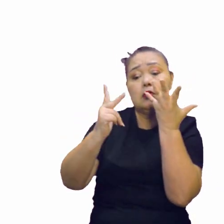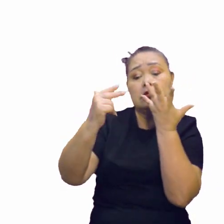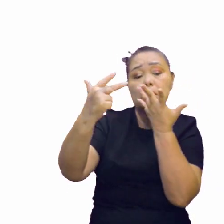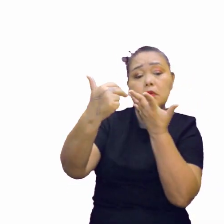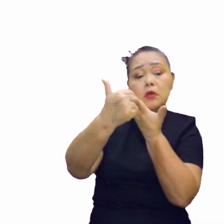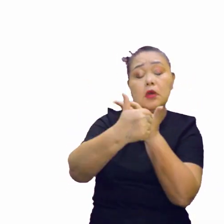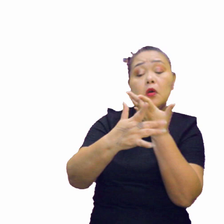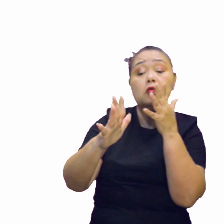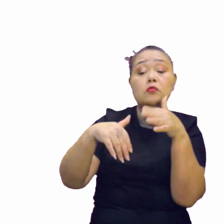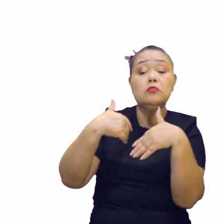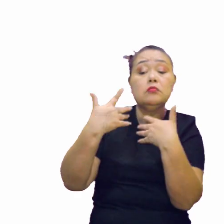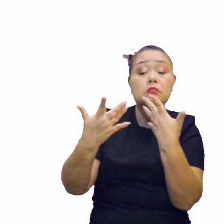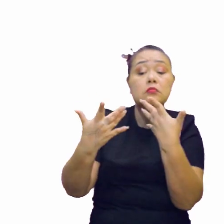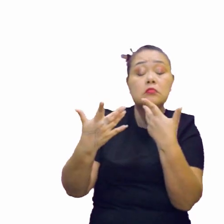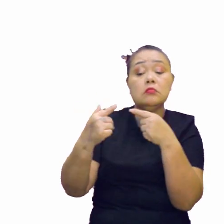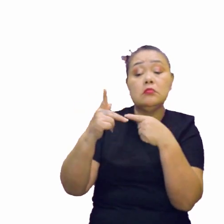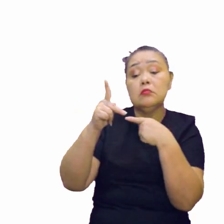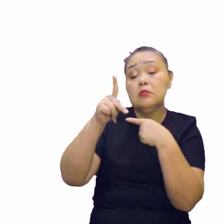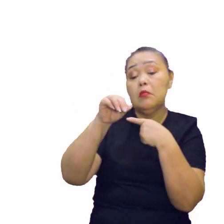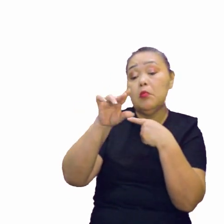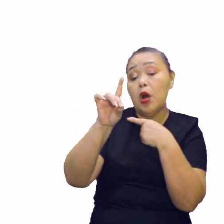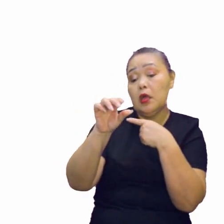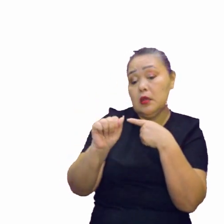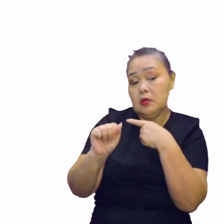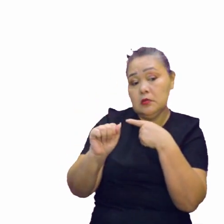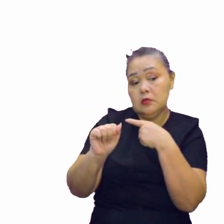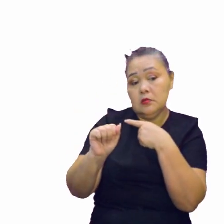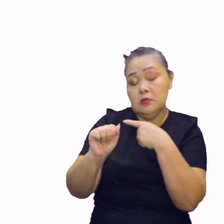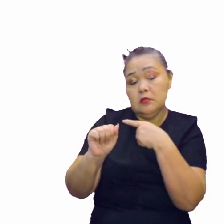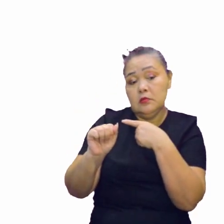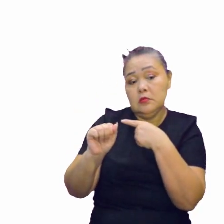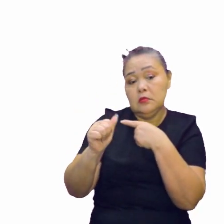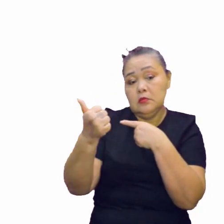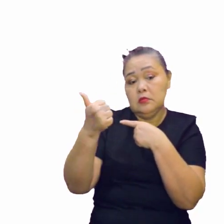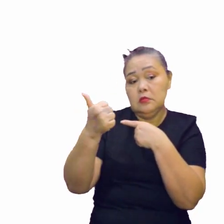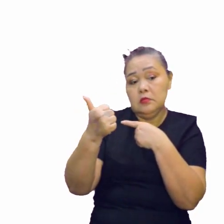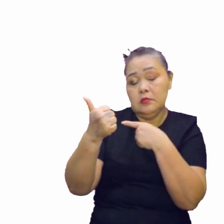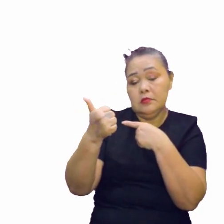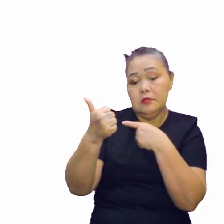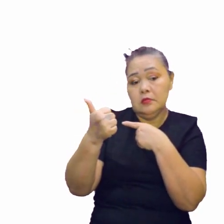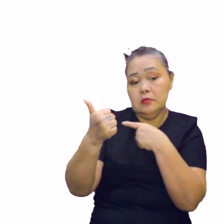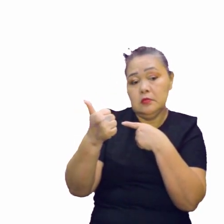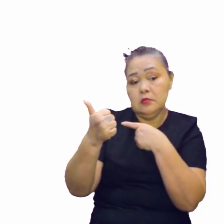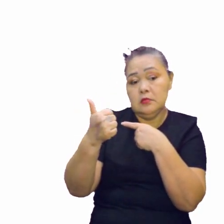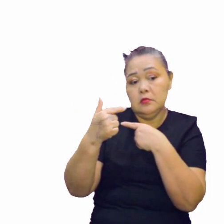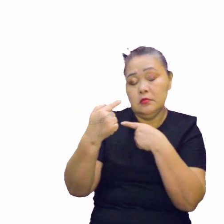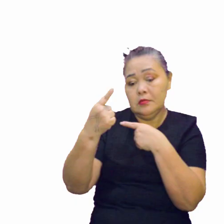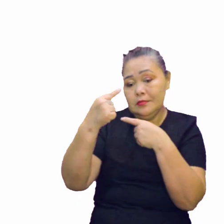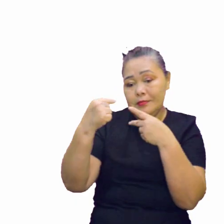relacionadas a essa poda? Vamos lá. Parágrafo único. Inciso 1.